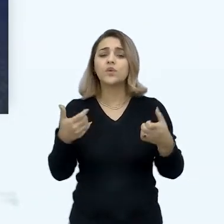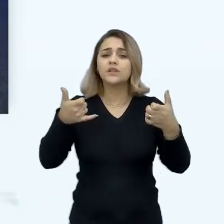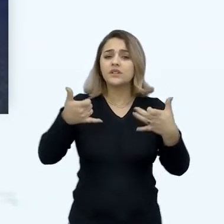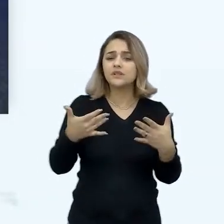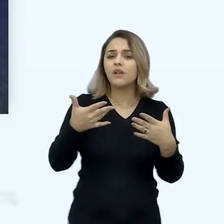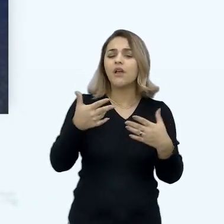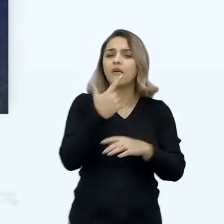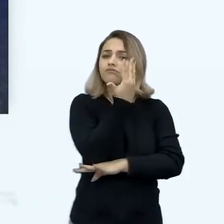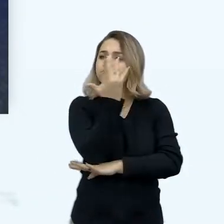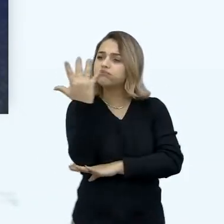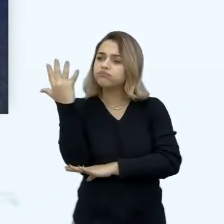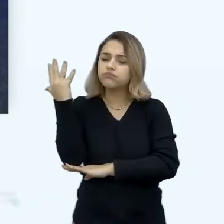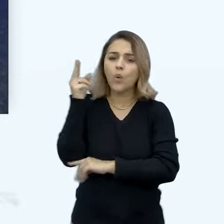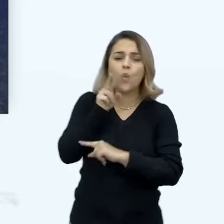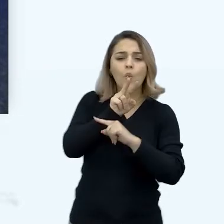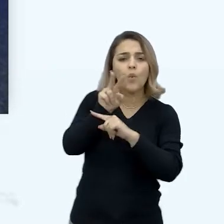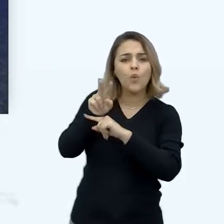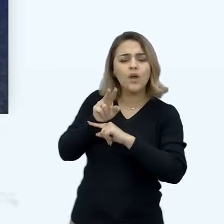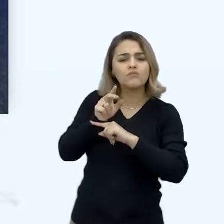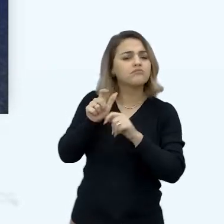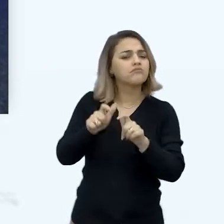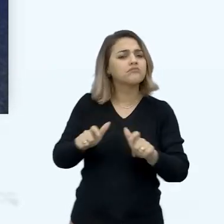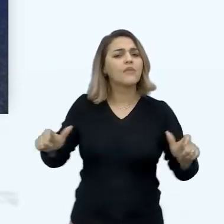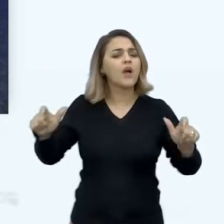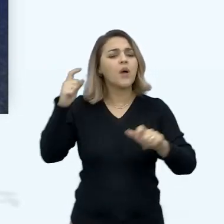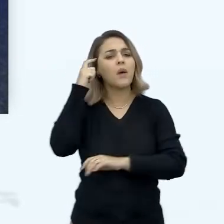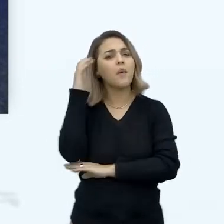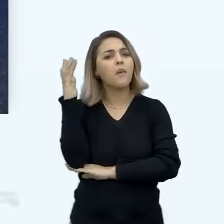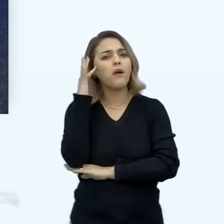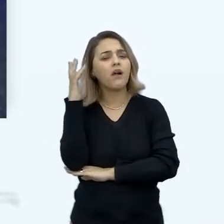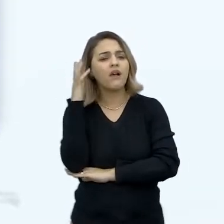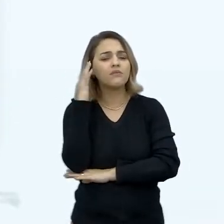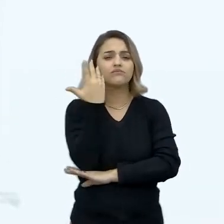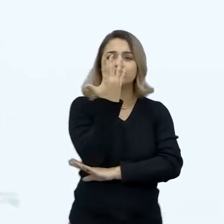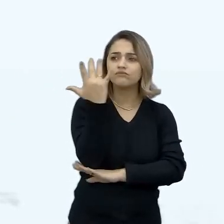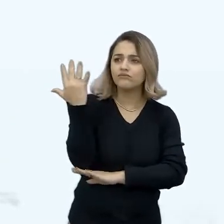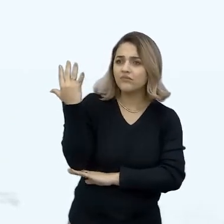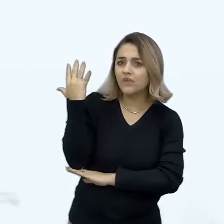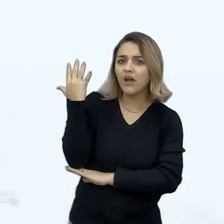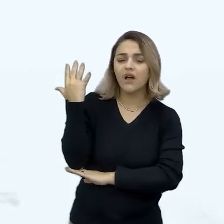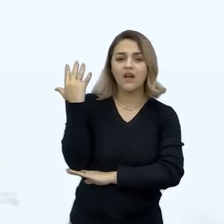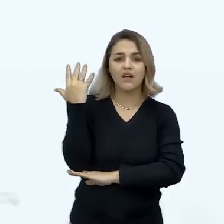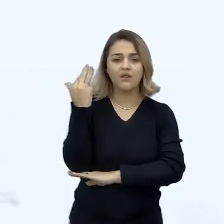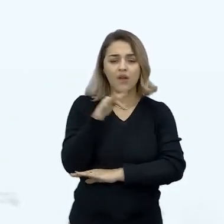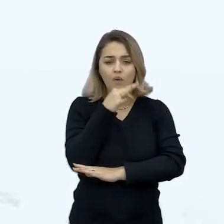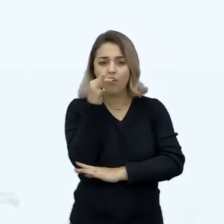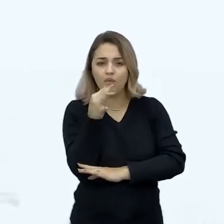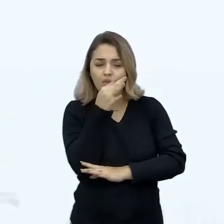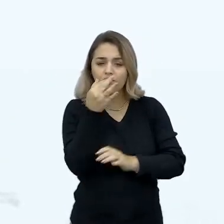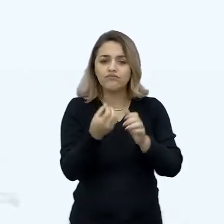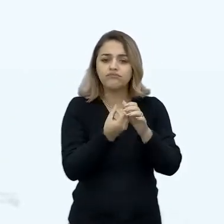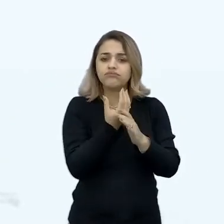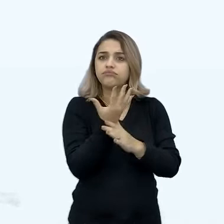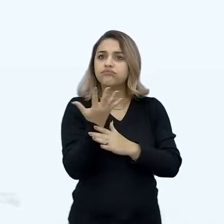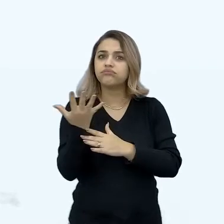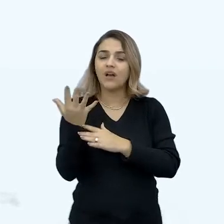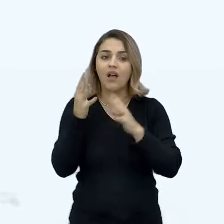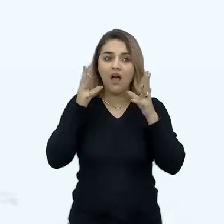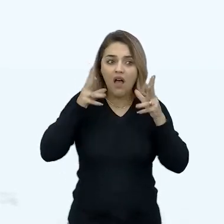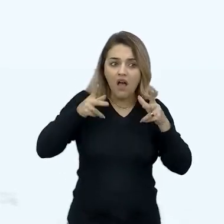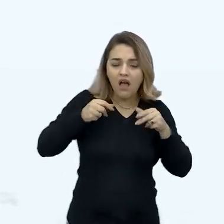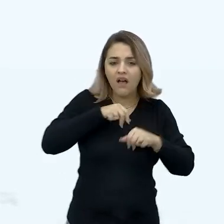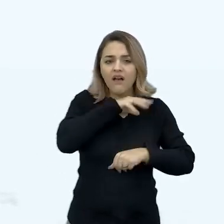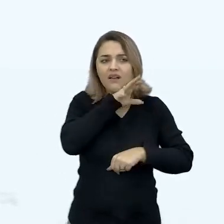preservar a natureza, a maioria das pessoas pensa nas árvores, plantas, nos animais, na água. Poucos sabem, mas o solo